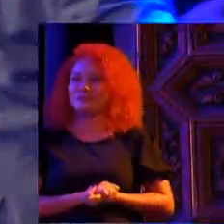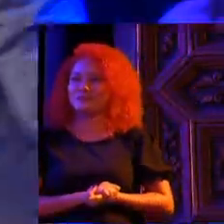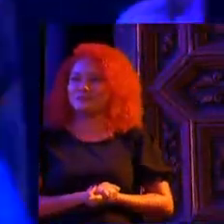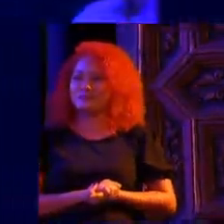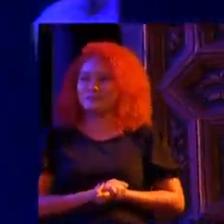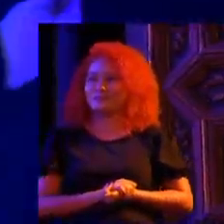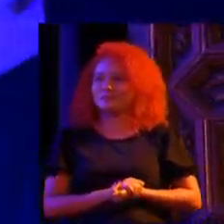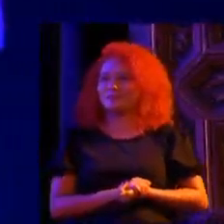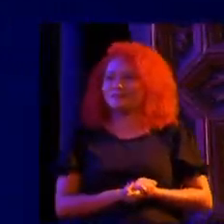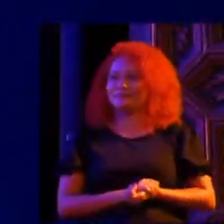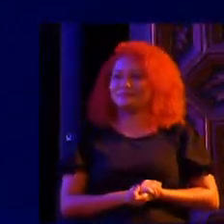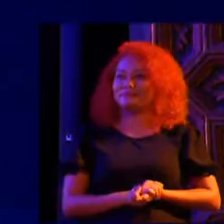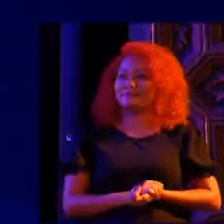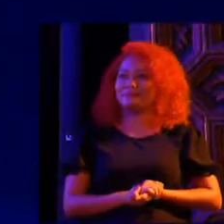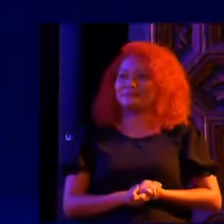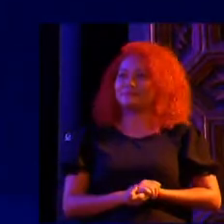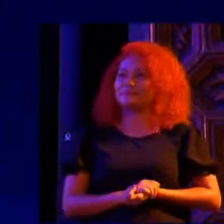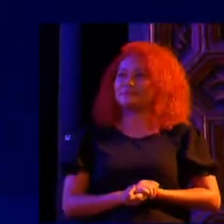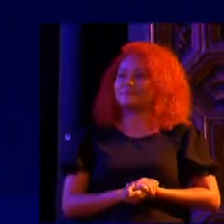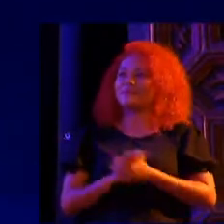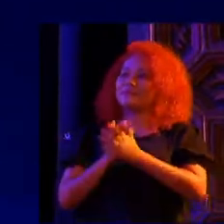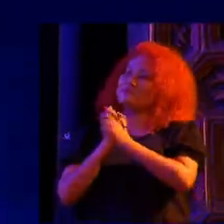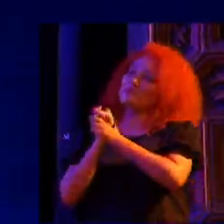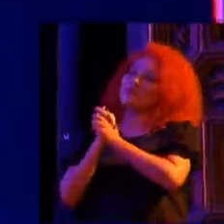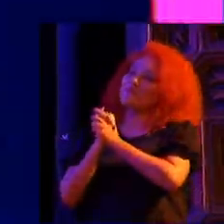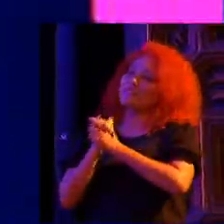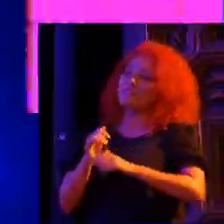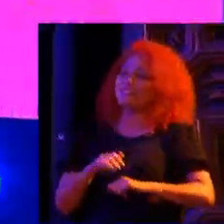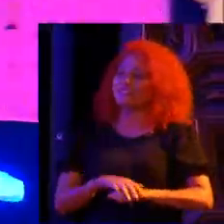Ai, parabéns. Parabéns.